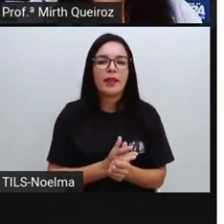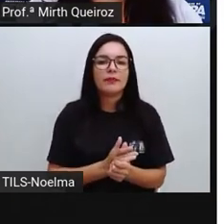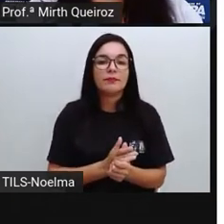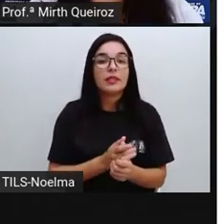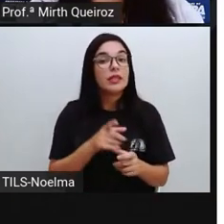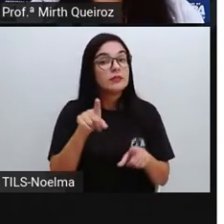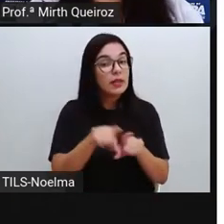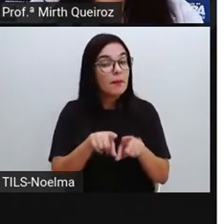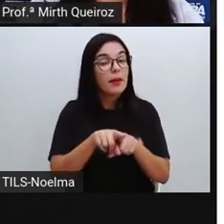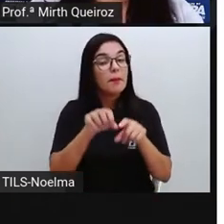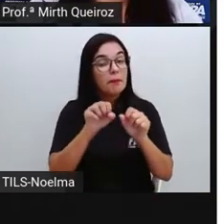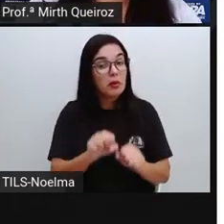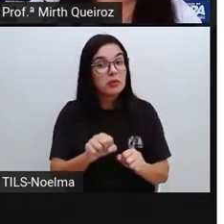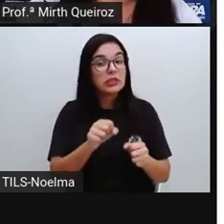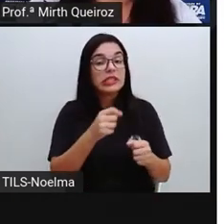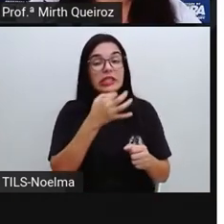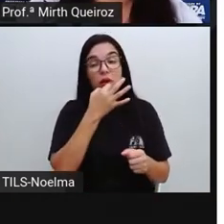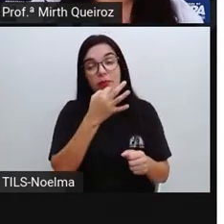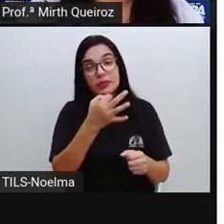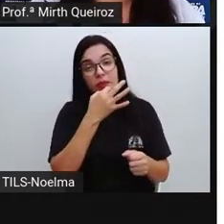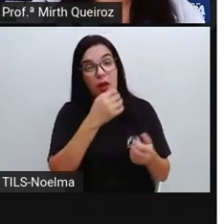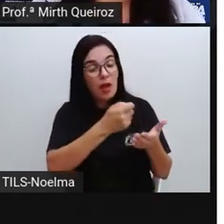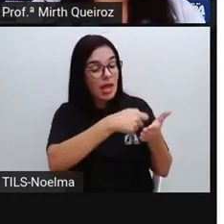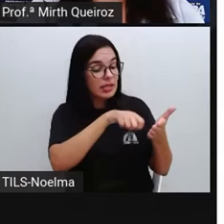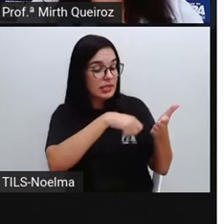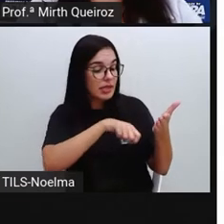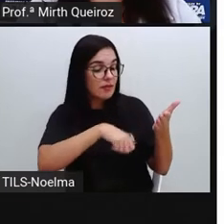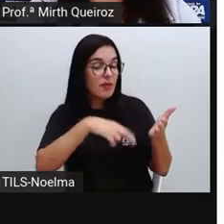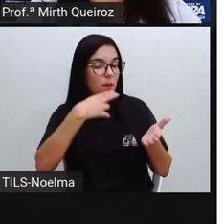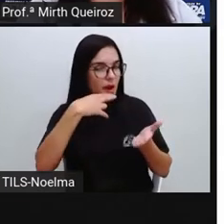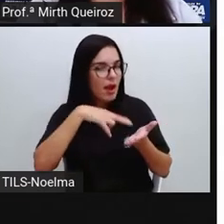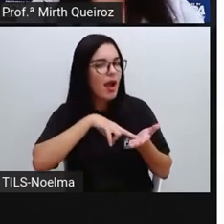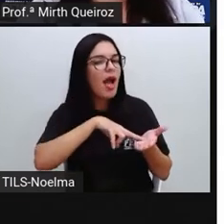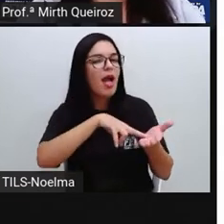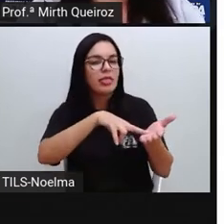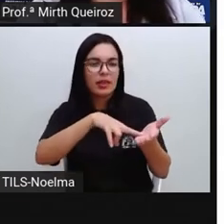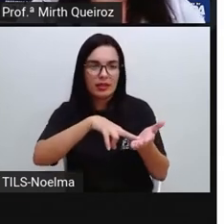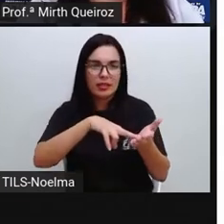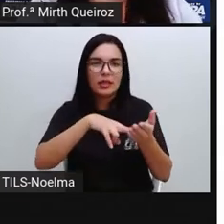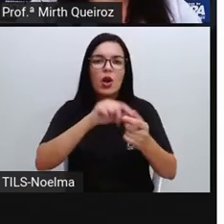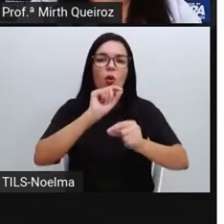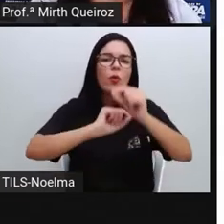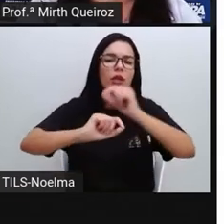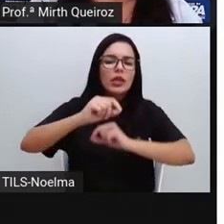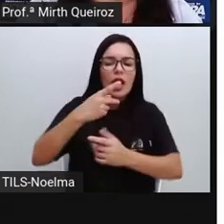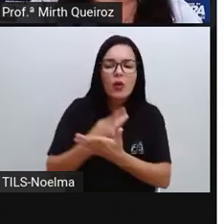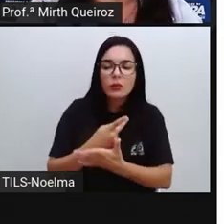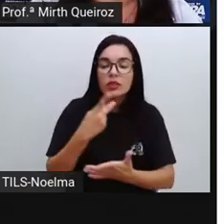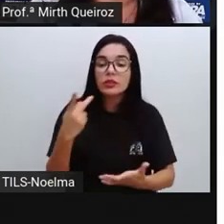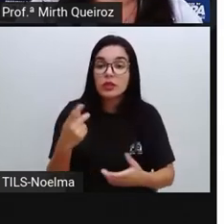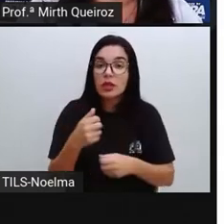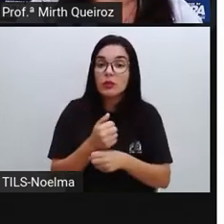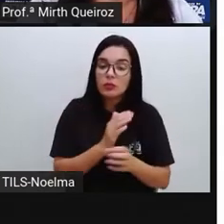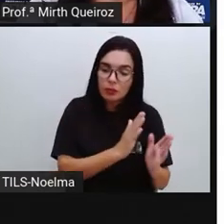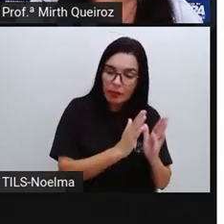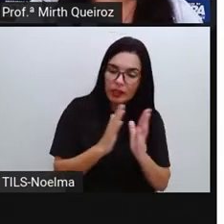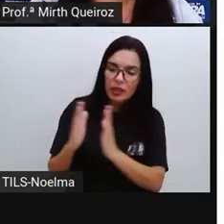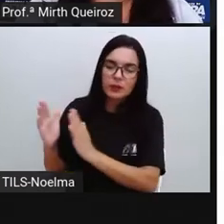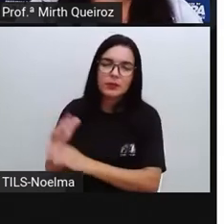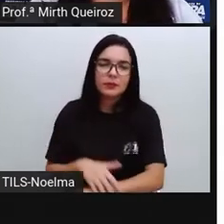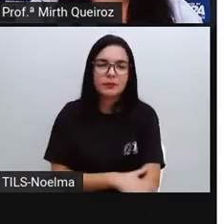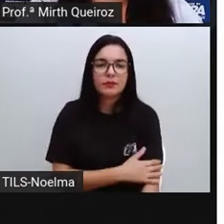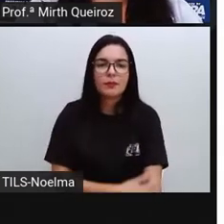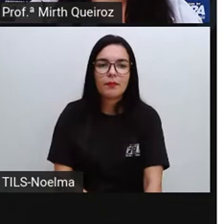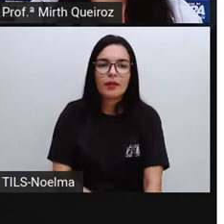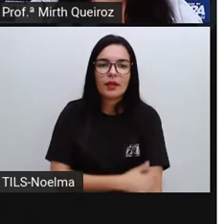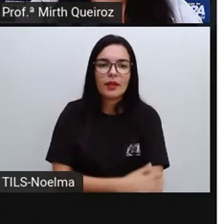Escrevam uma carta, é opcional, mas eu acharia interessante vocês escreverem uma carta falando aí sobre este período. Façam